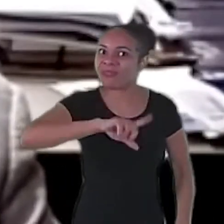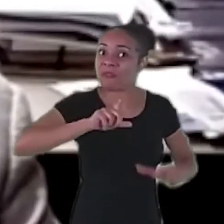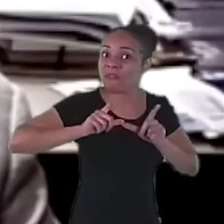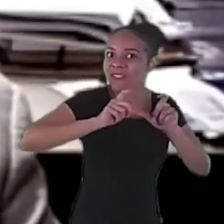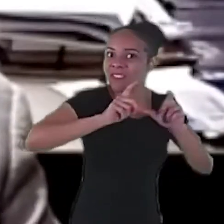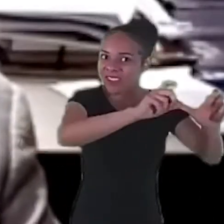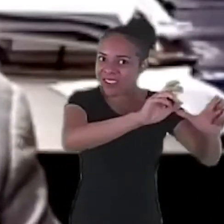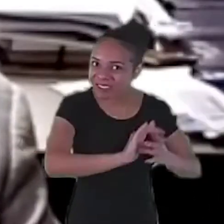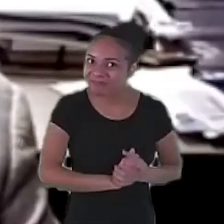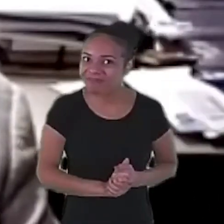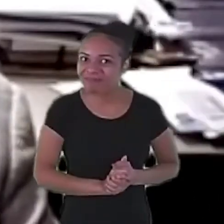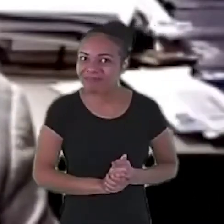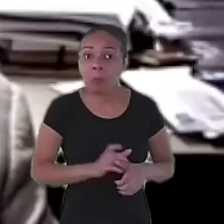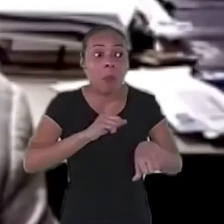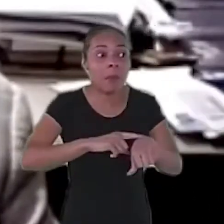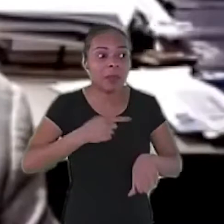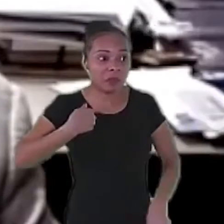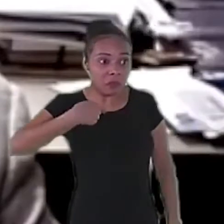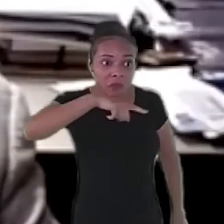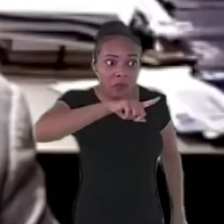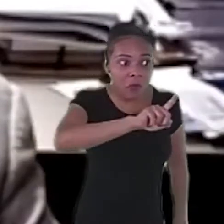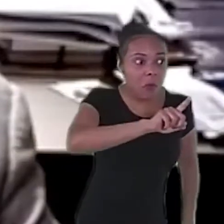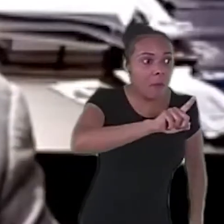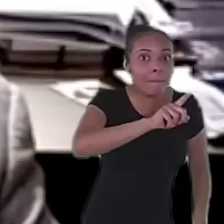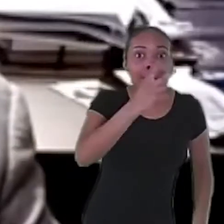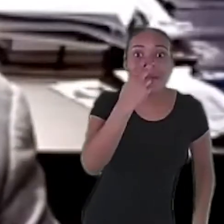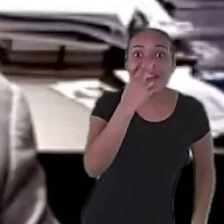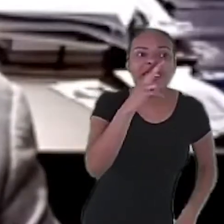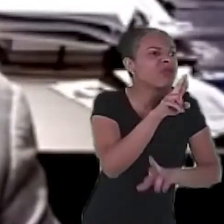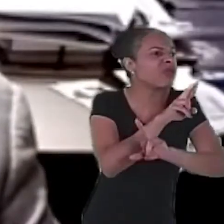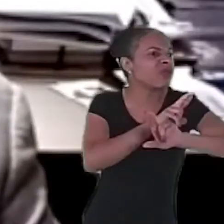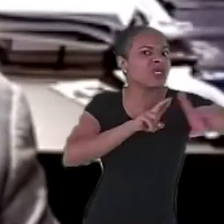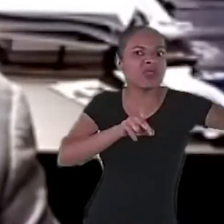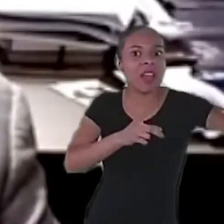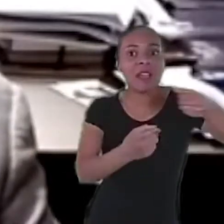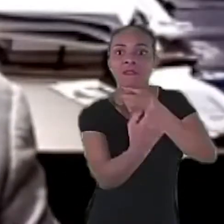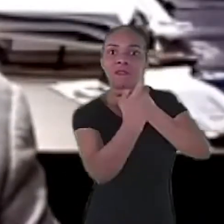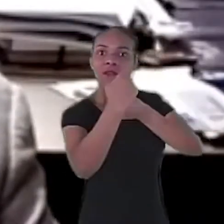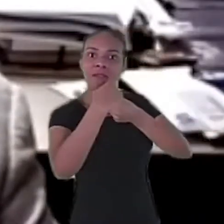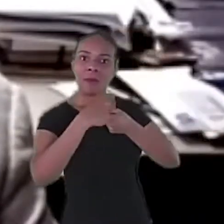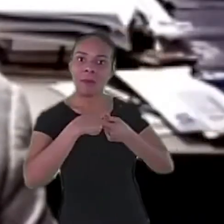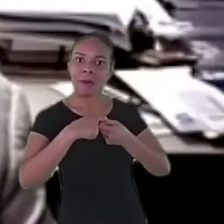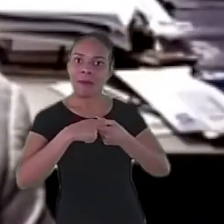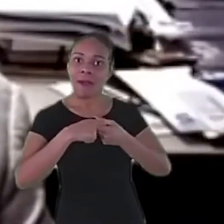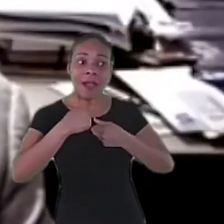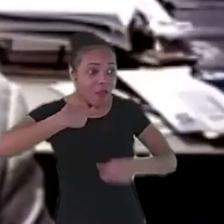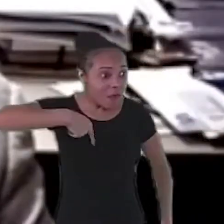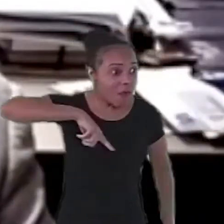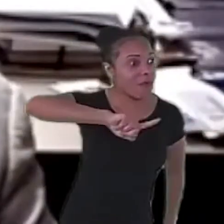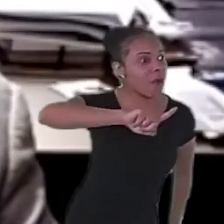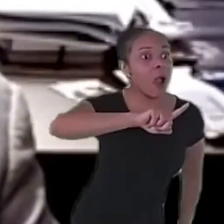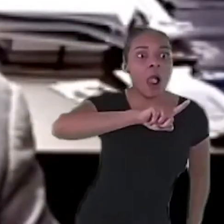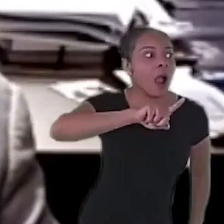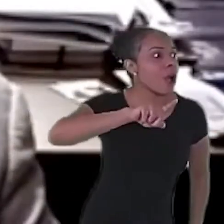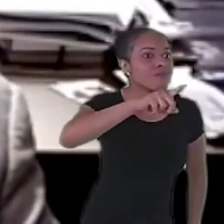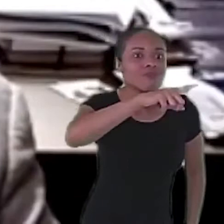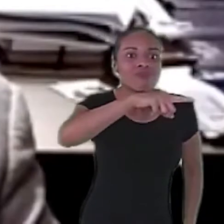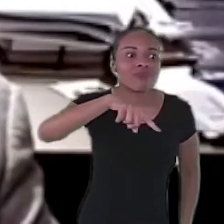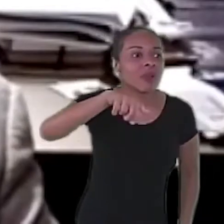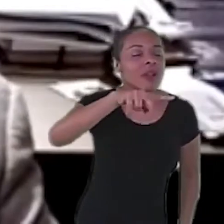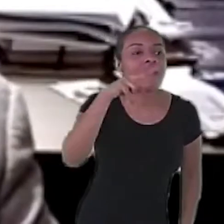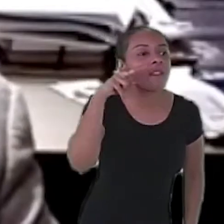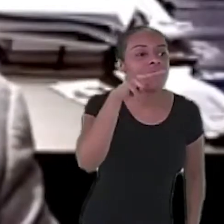diferente. O esforço de ciência e tecnologia é algo realmente incomparável com